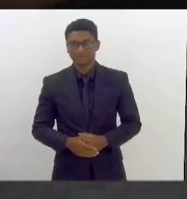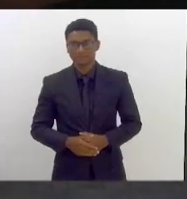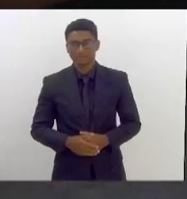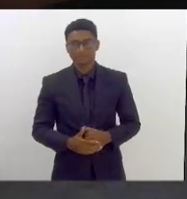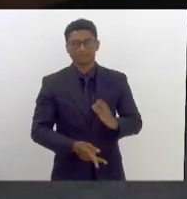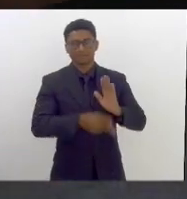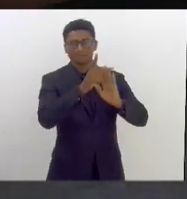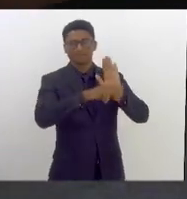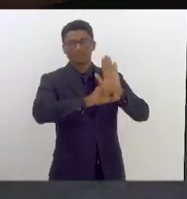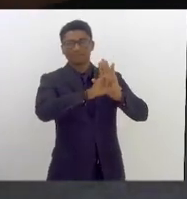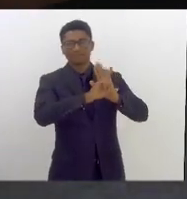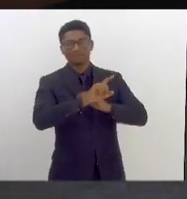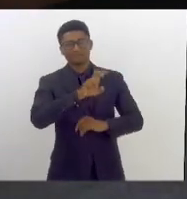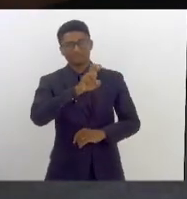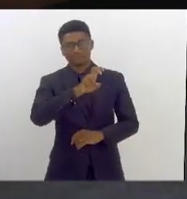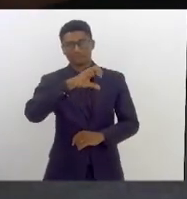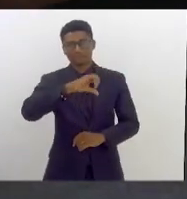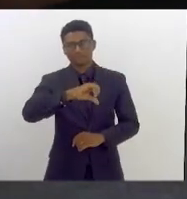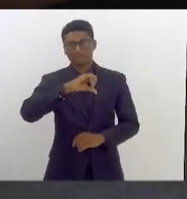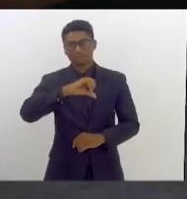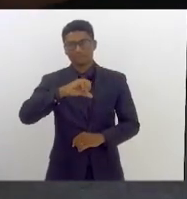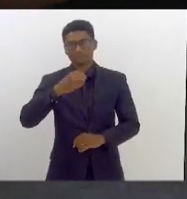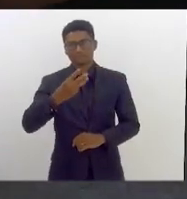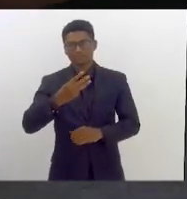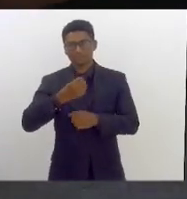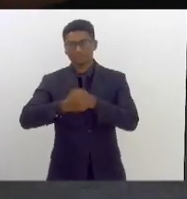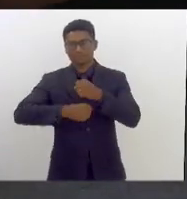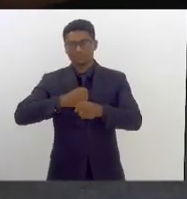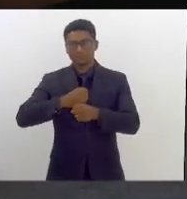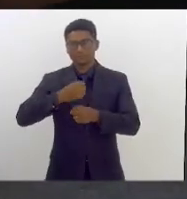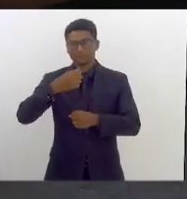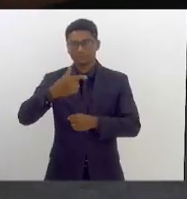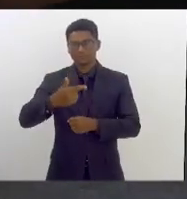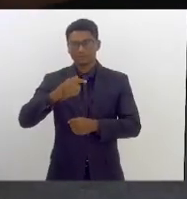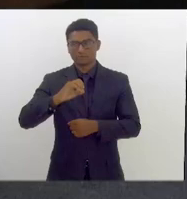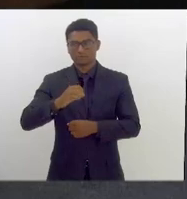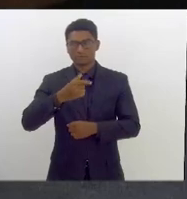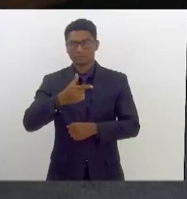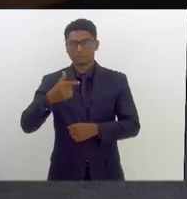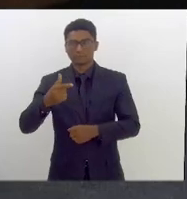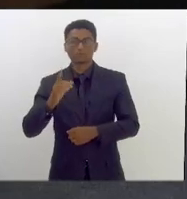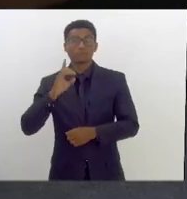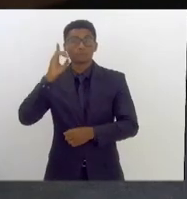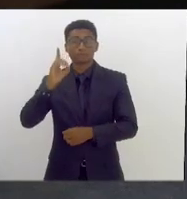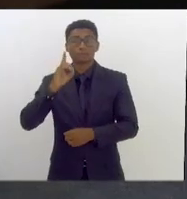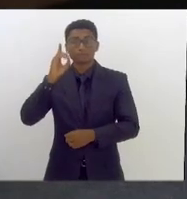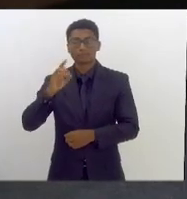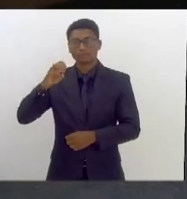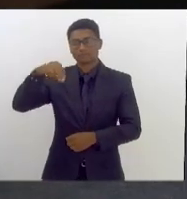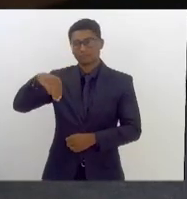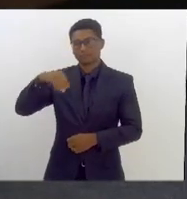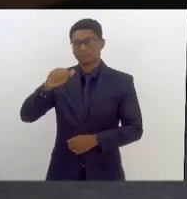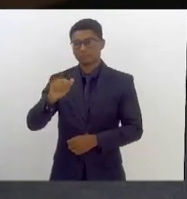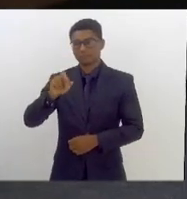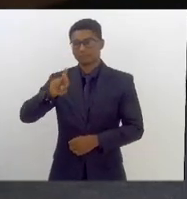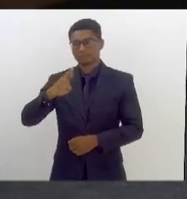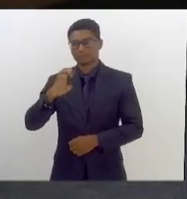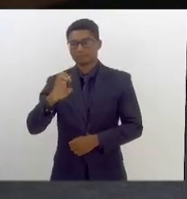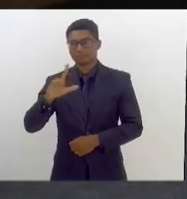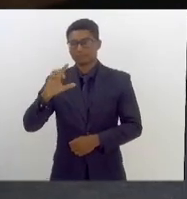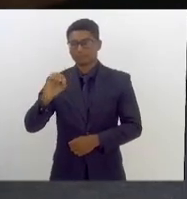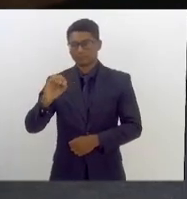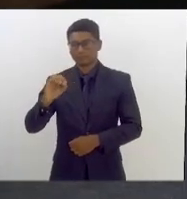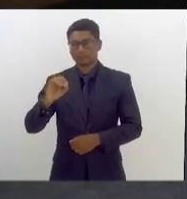Projeto de lei 5993 de 22, de autoria do deputado Marcelo Dino, que